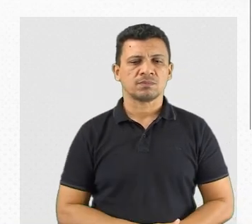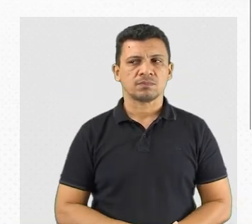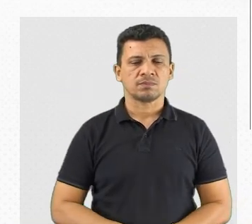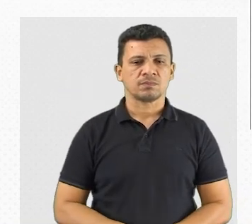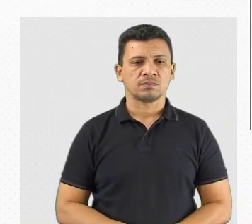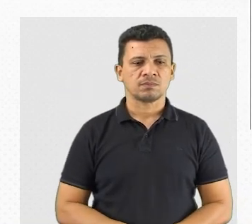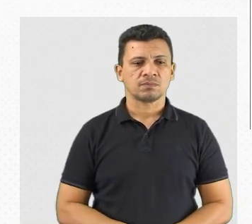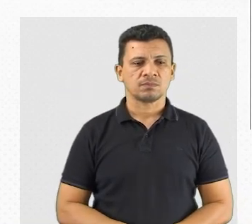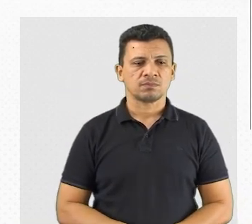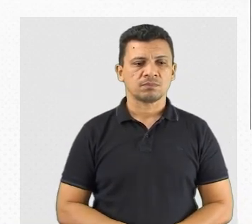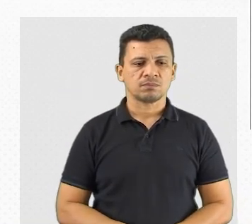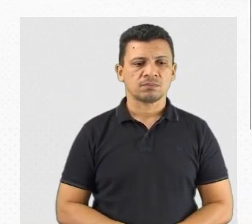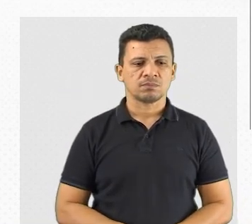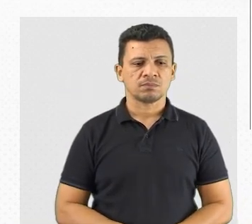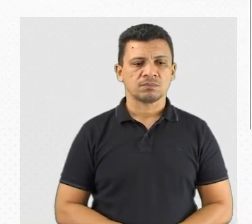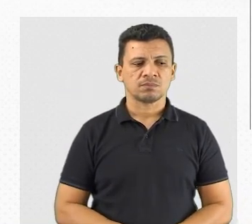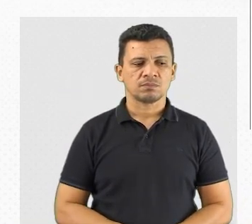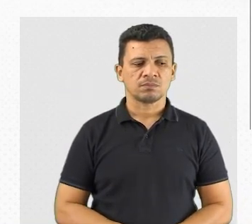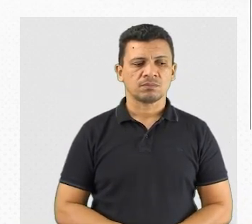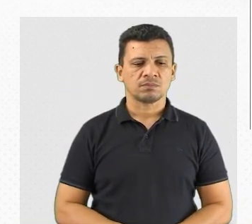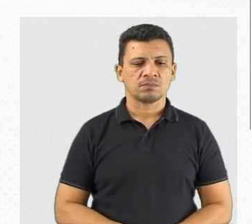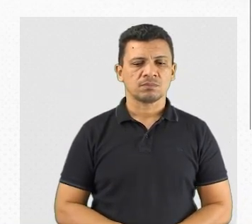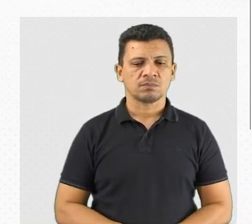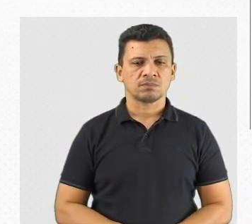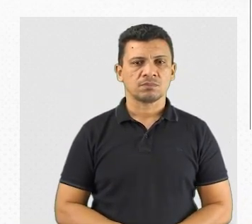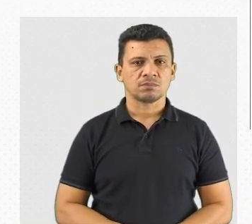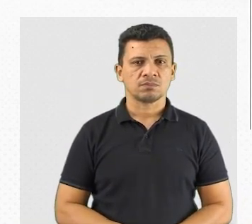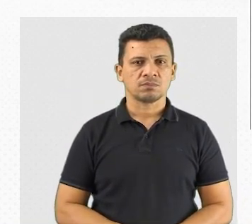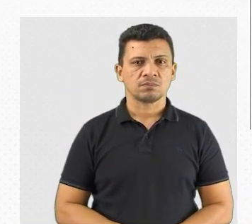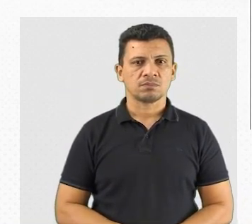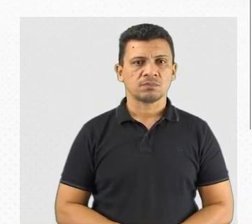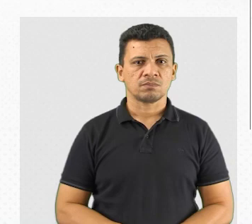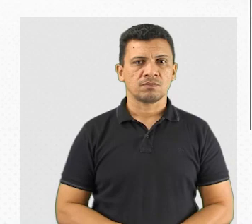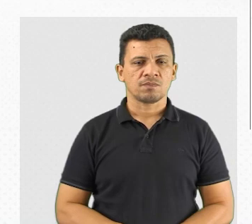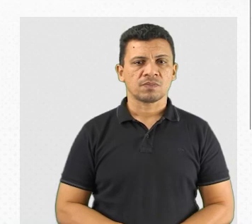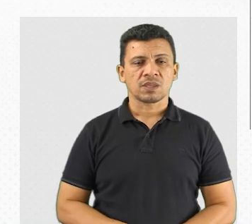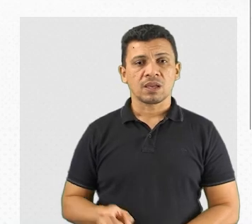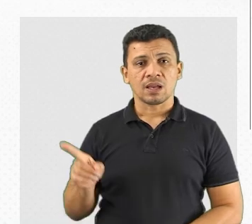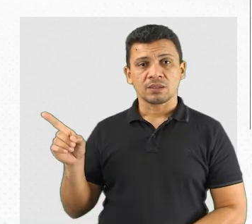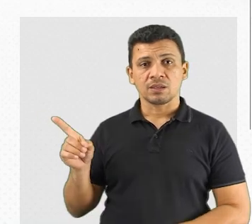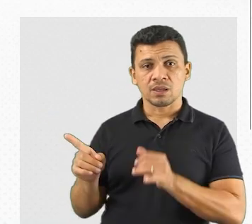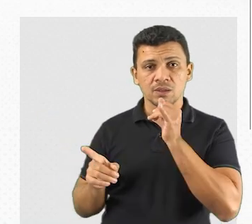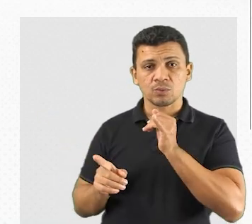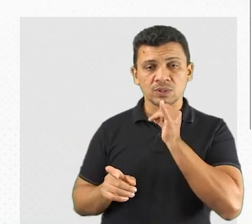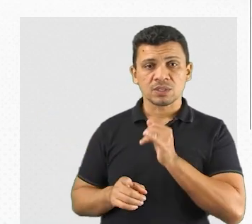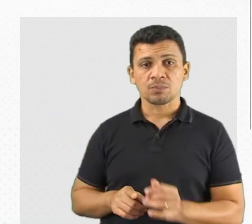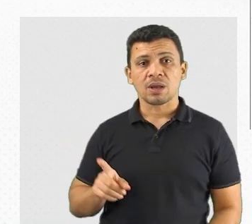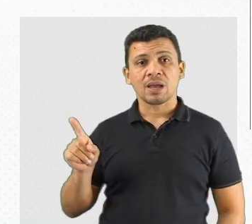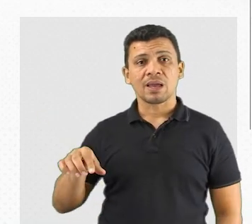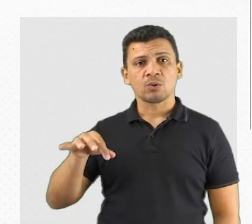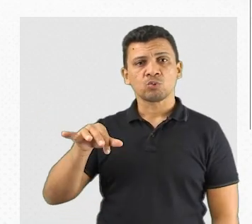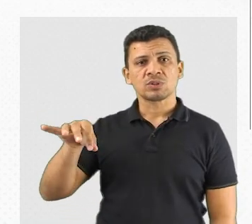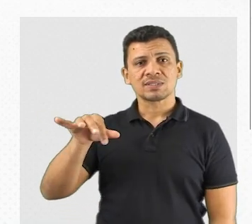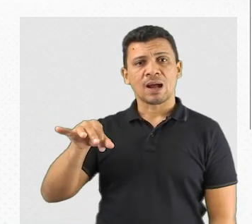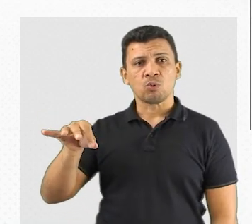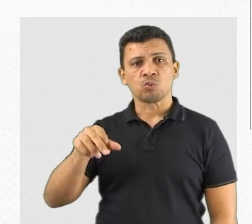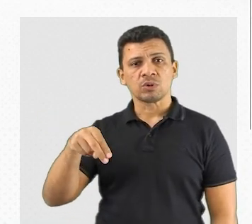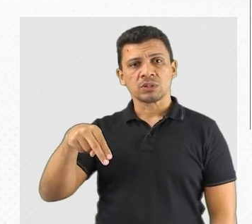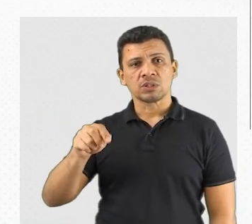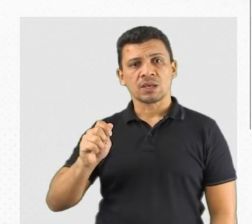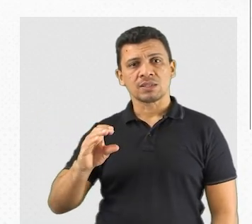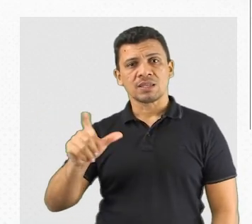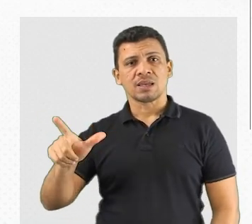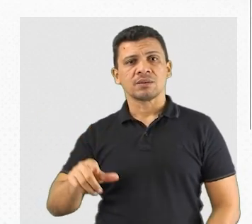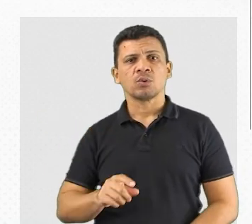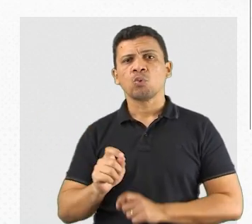soluto não volátil, que nesse caso aí é o sal. Pessoal, o que o sal provocou